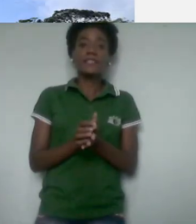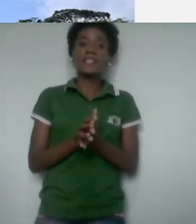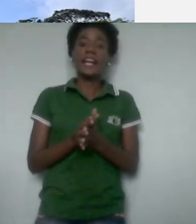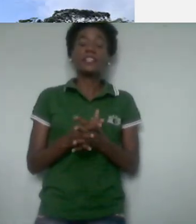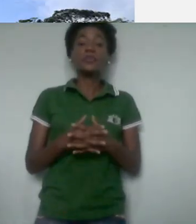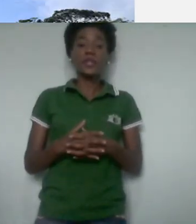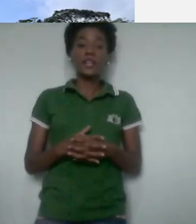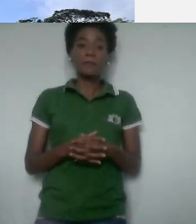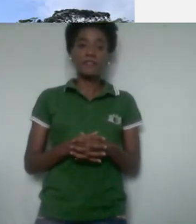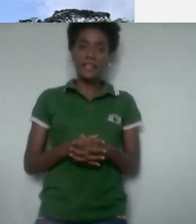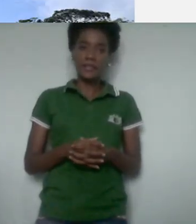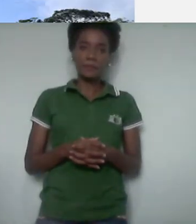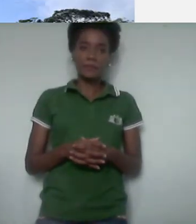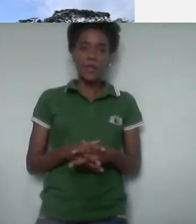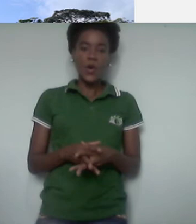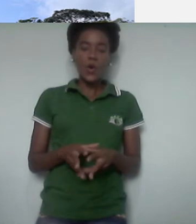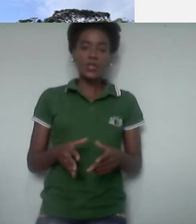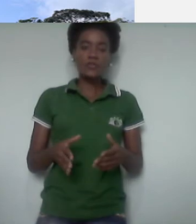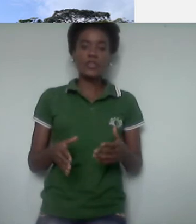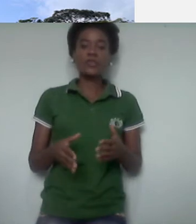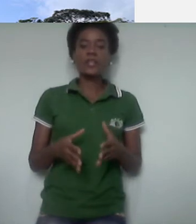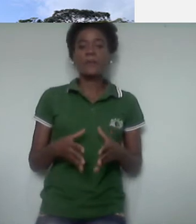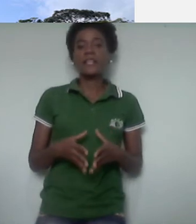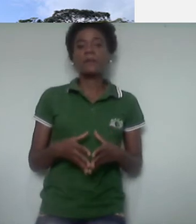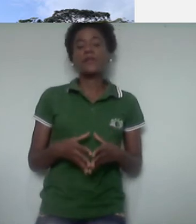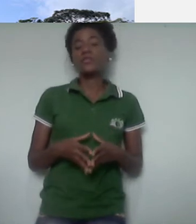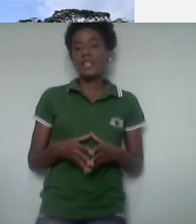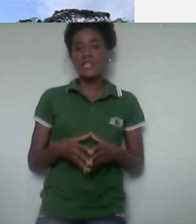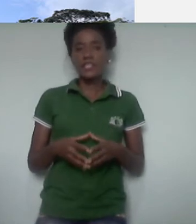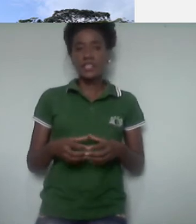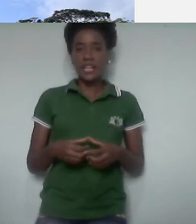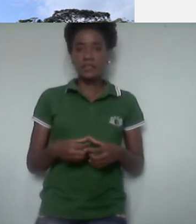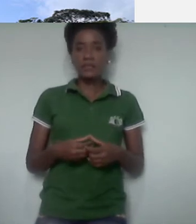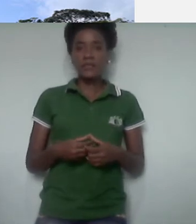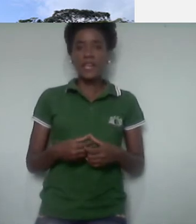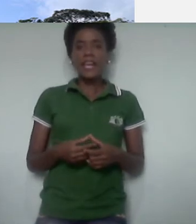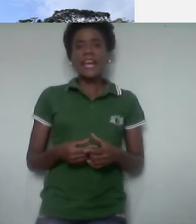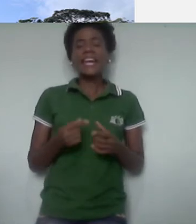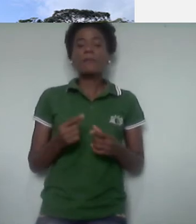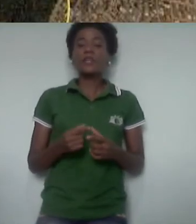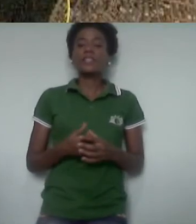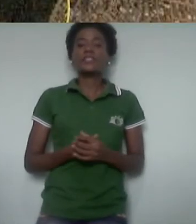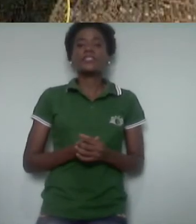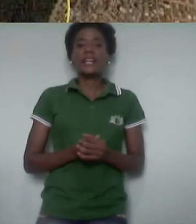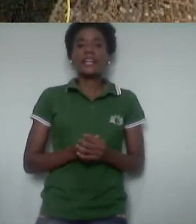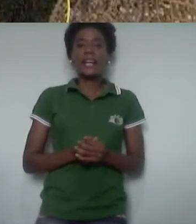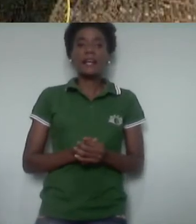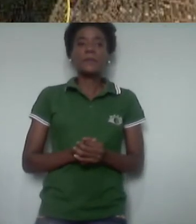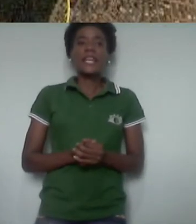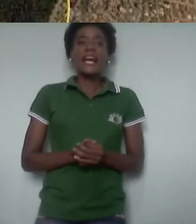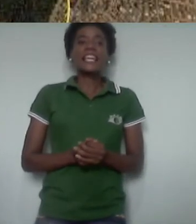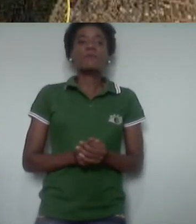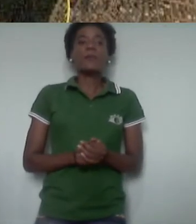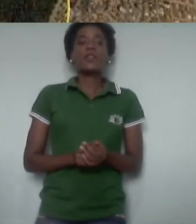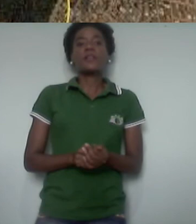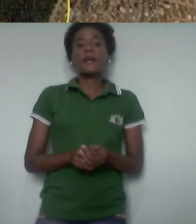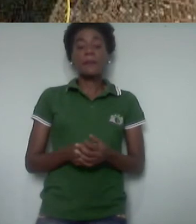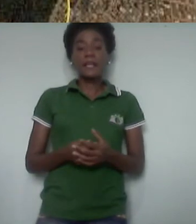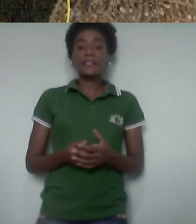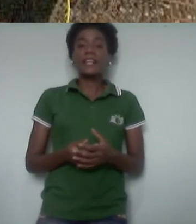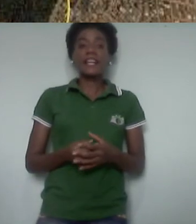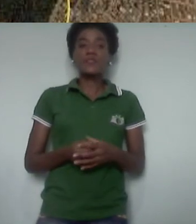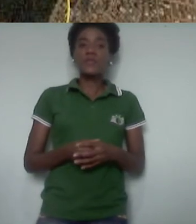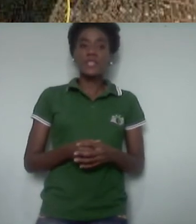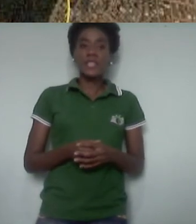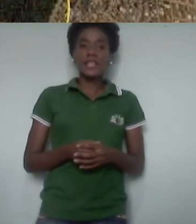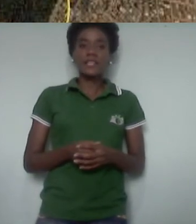das matas ciliares do rio Capivari, onde foi contemplada pelos três candidatos. É importante destacar as propostas para a